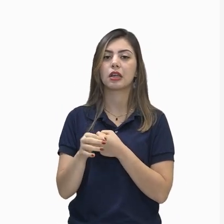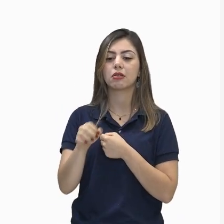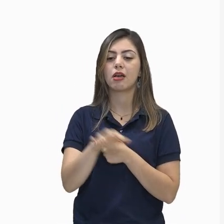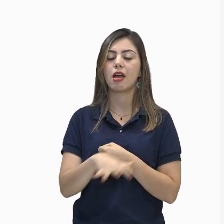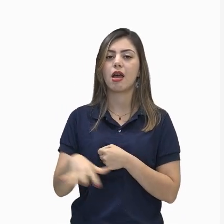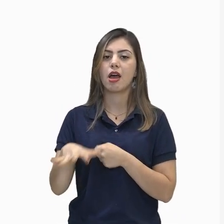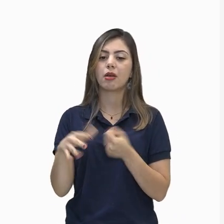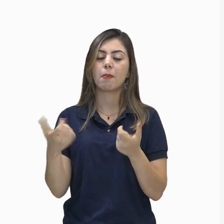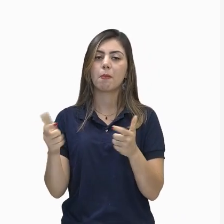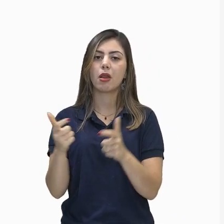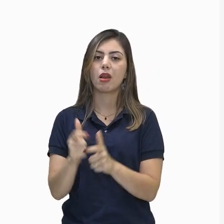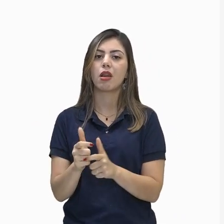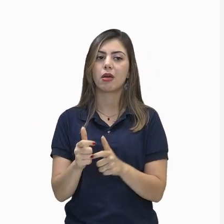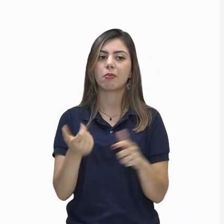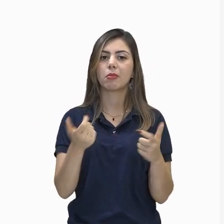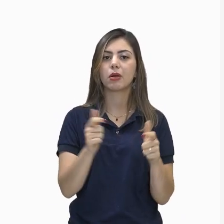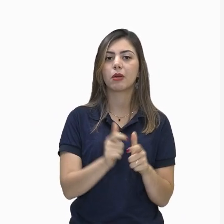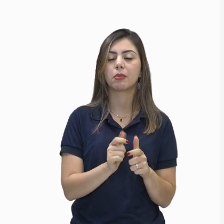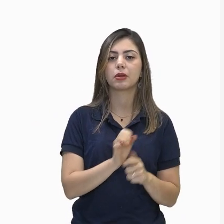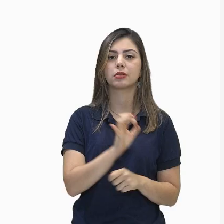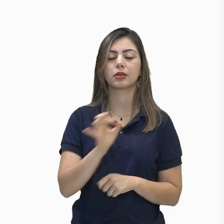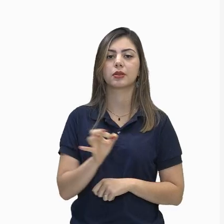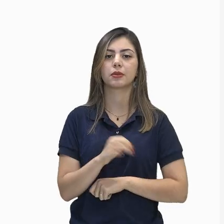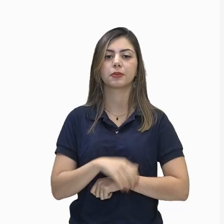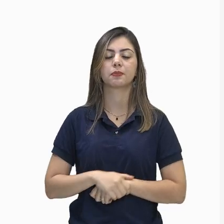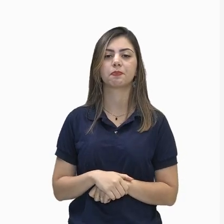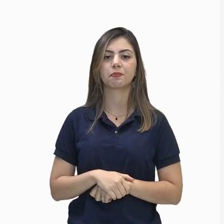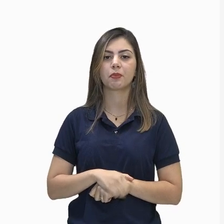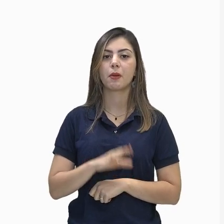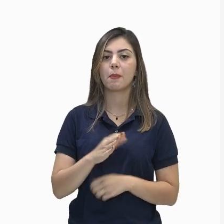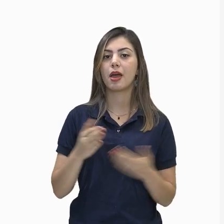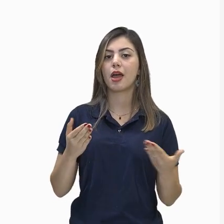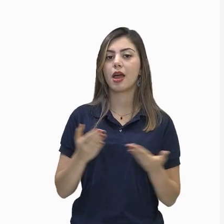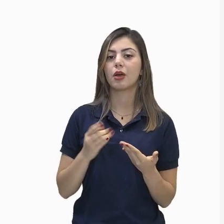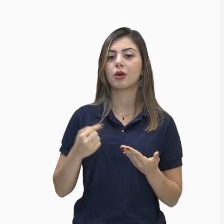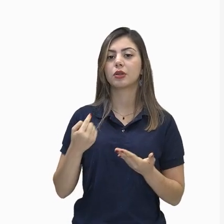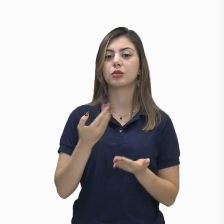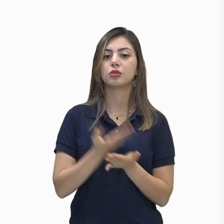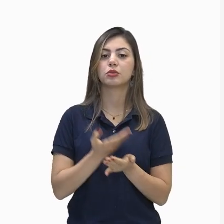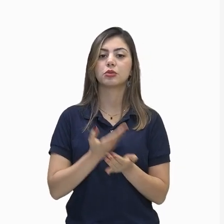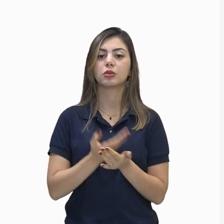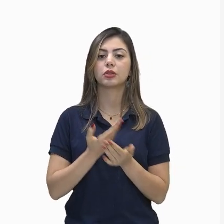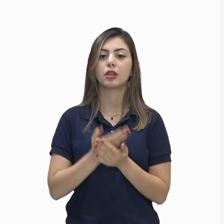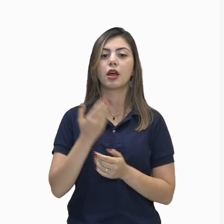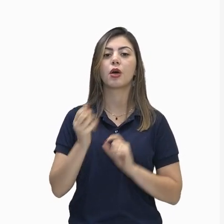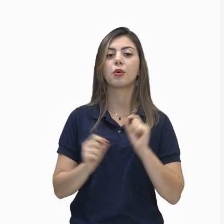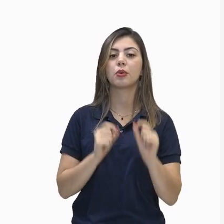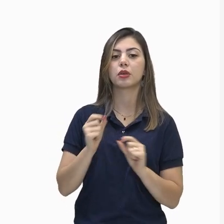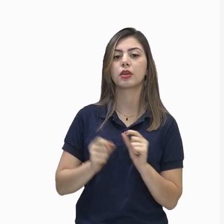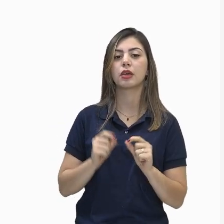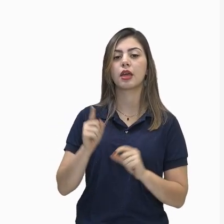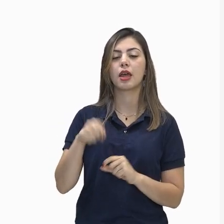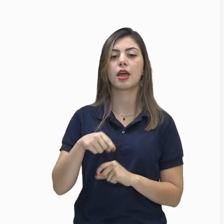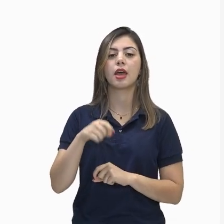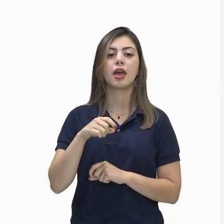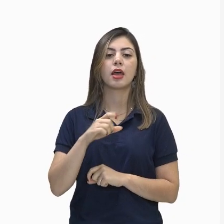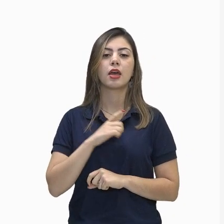outra florestal. Ok? E vamos agora para a última parte com o zoneamento ecológico, que é